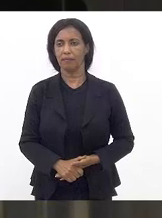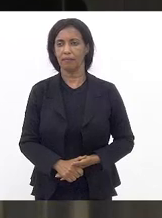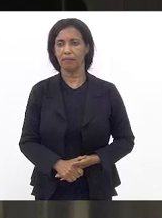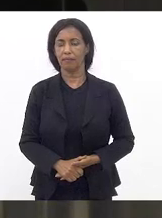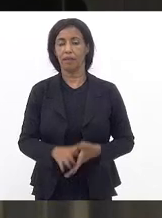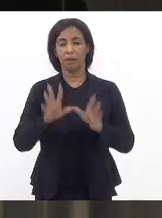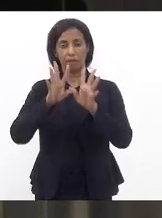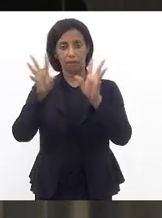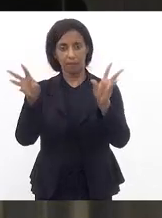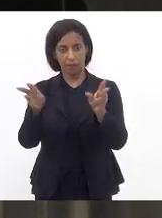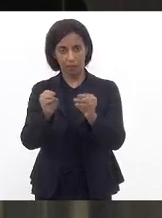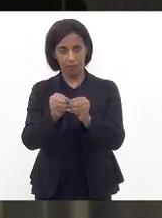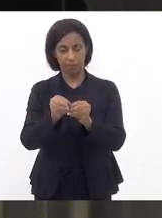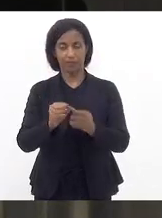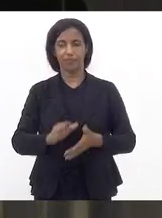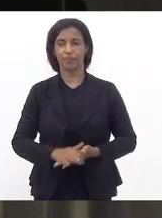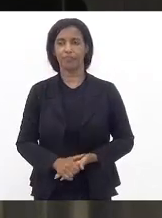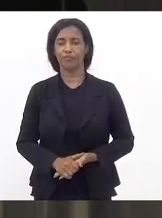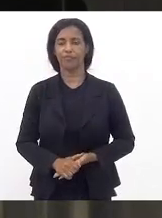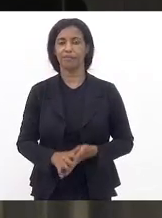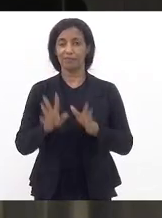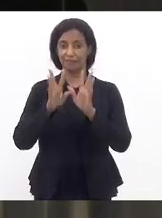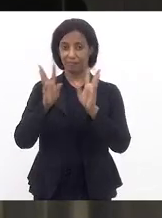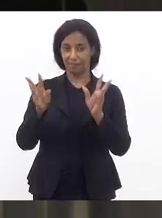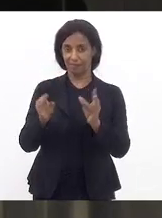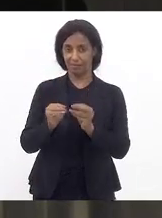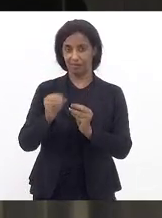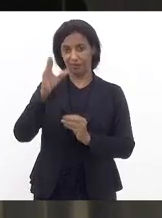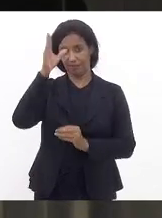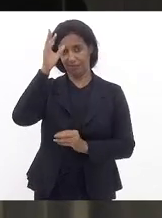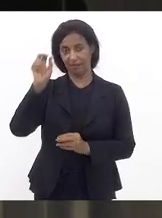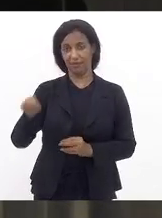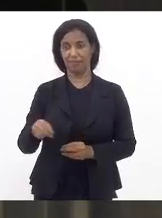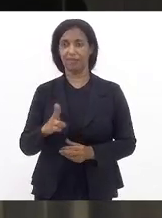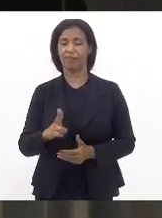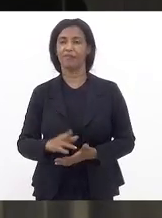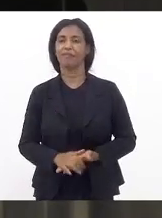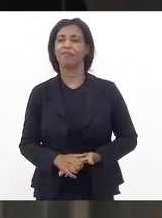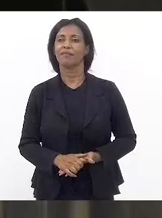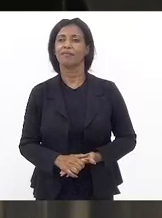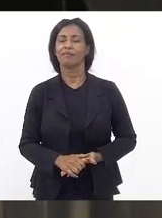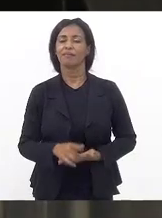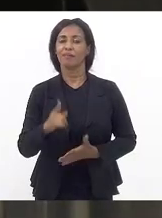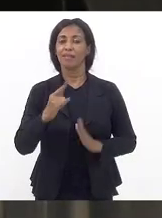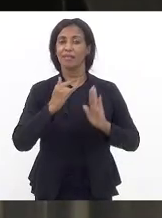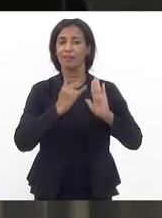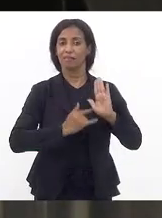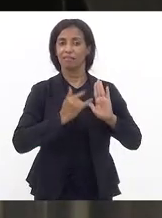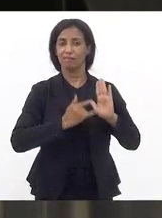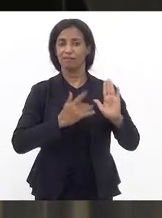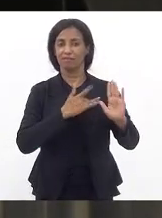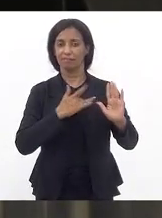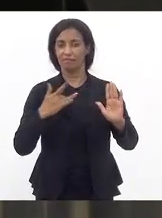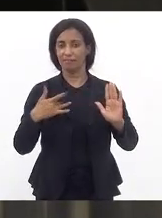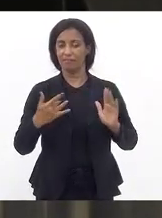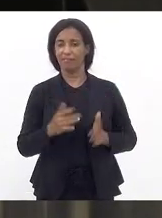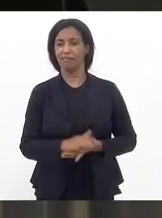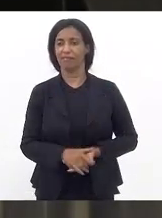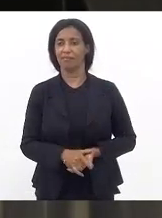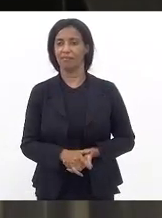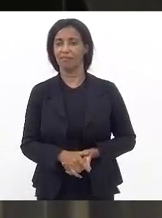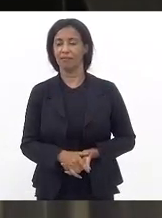e para concluir Deputado para concluir tia Ju e esse passaporte sanitário